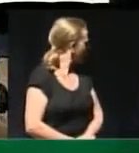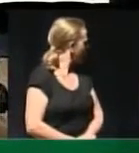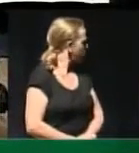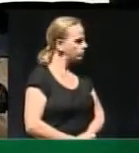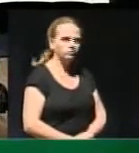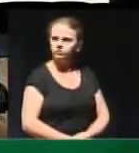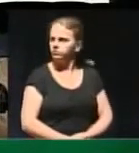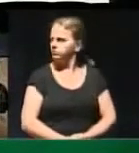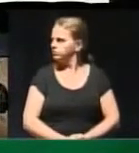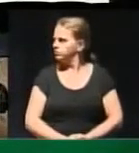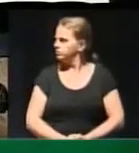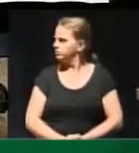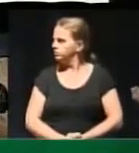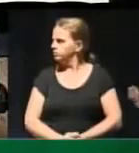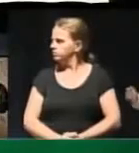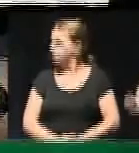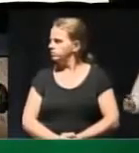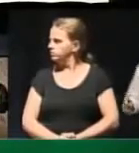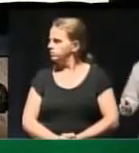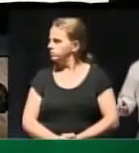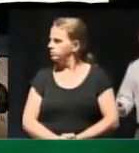Tem um laser point?